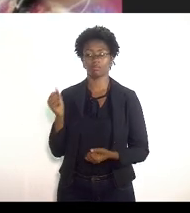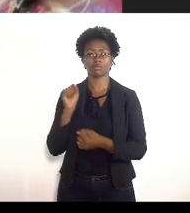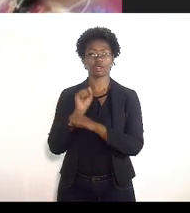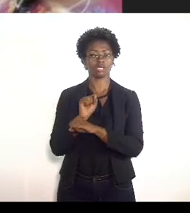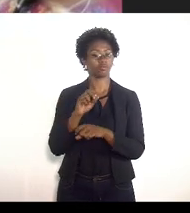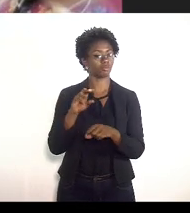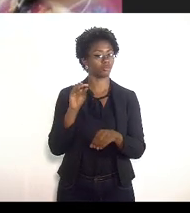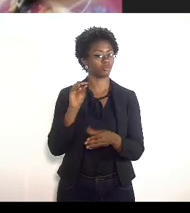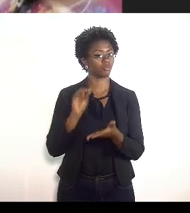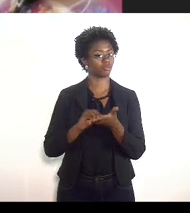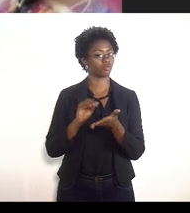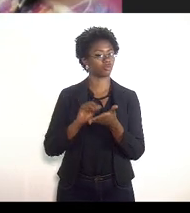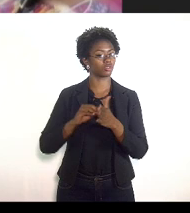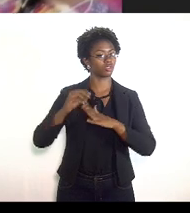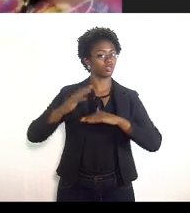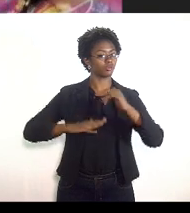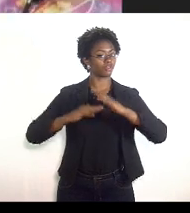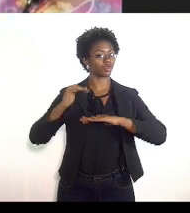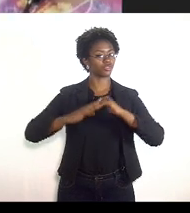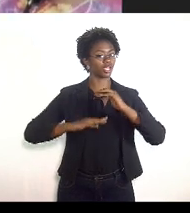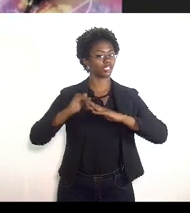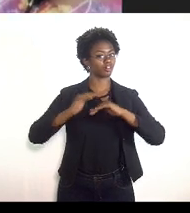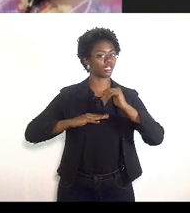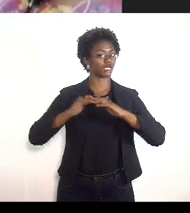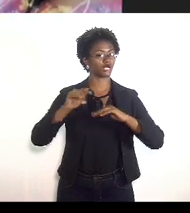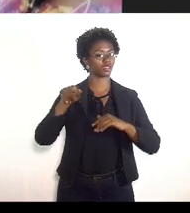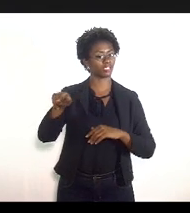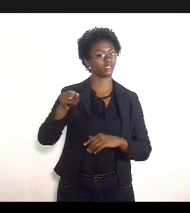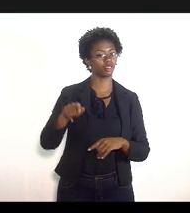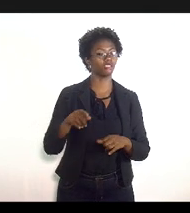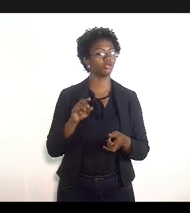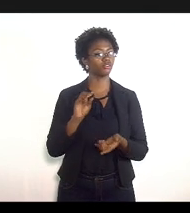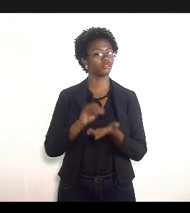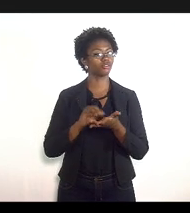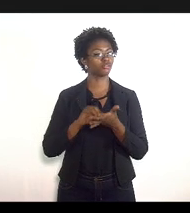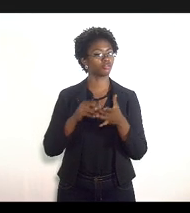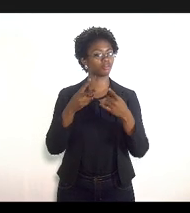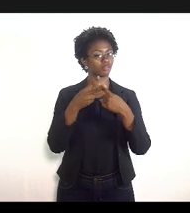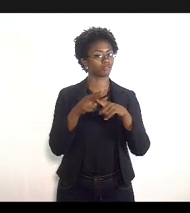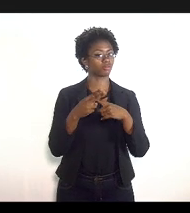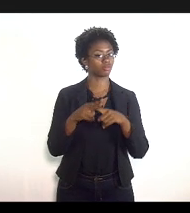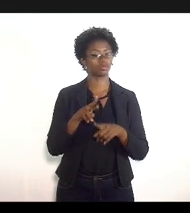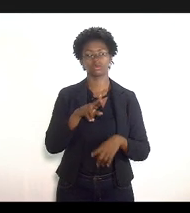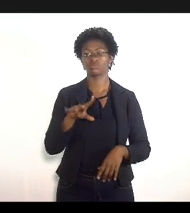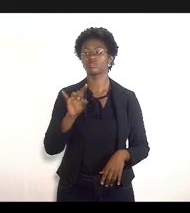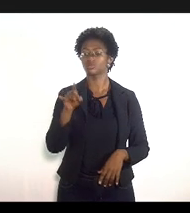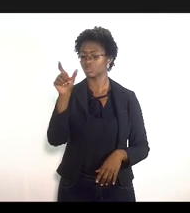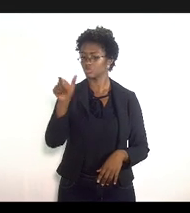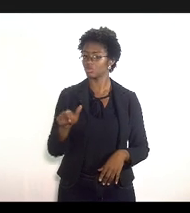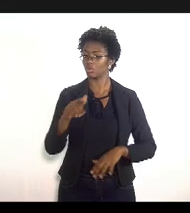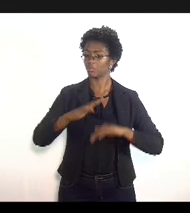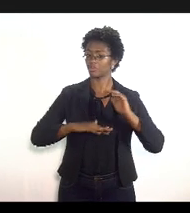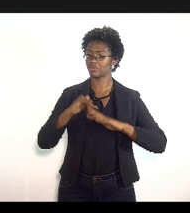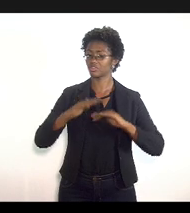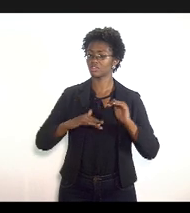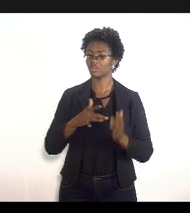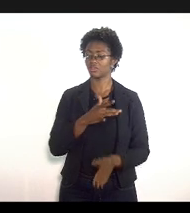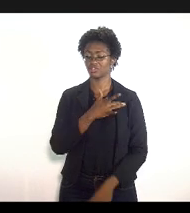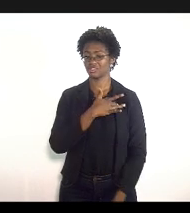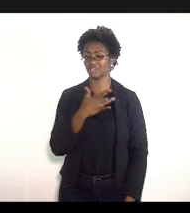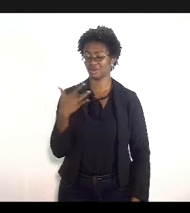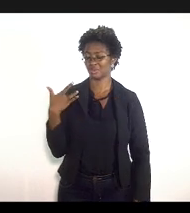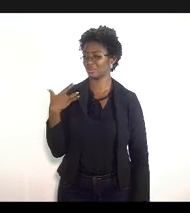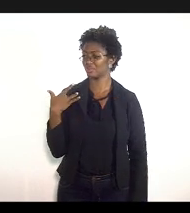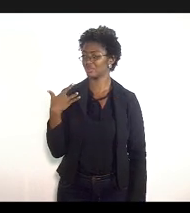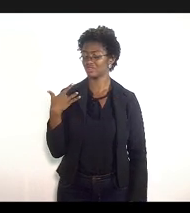de profissionais de saúde, ou por falta de manutenção federal, que não é só o profissional de saúde. O